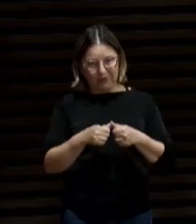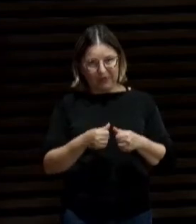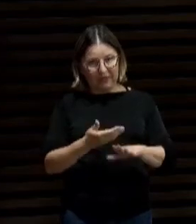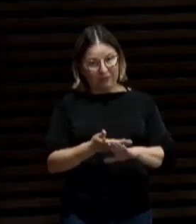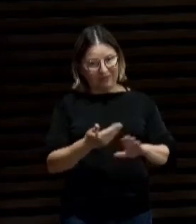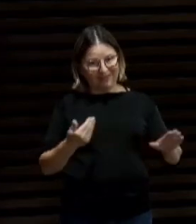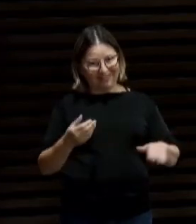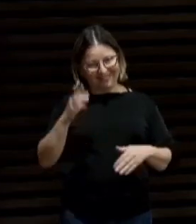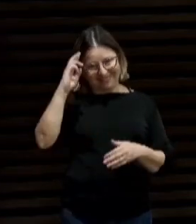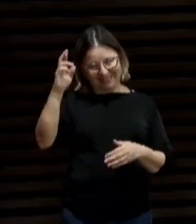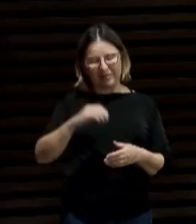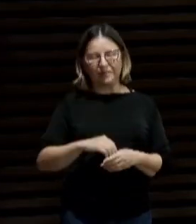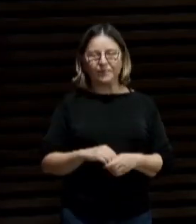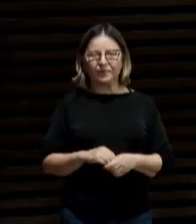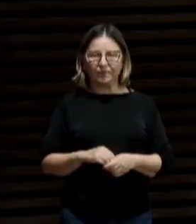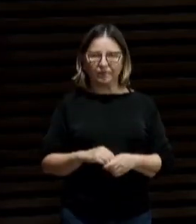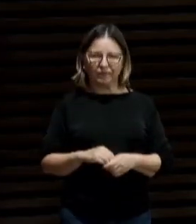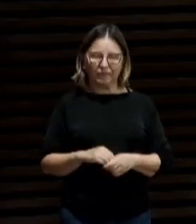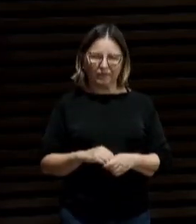Esse portanto aqui é interessante, né?